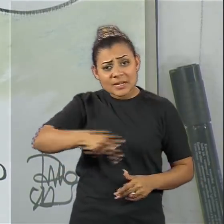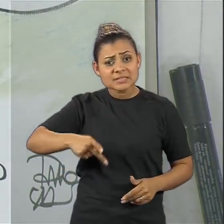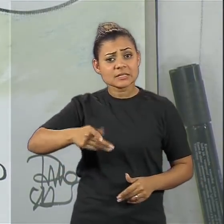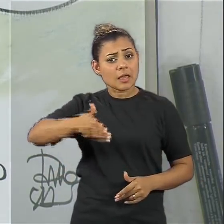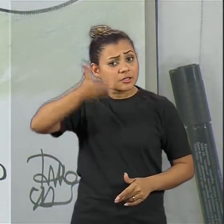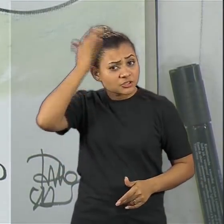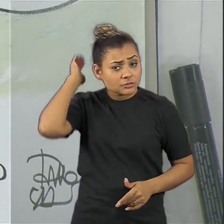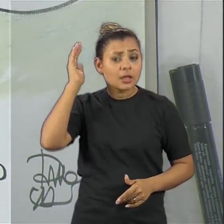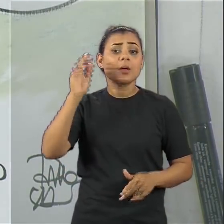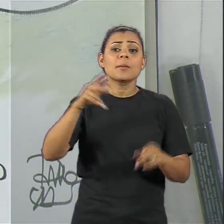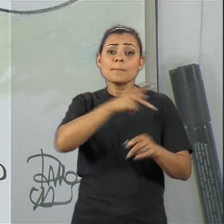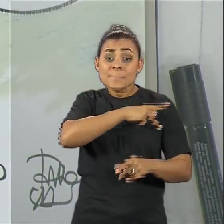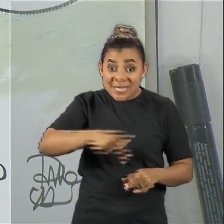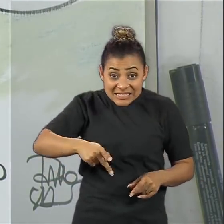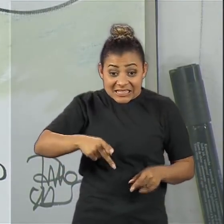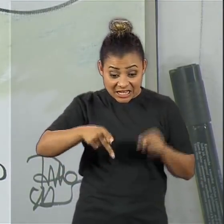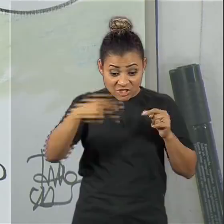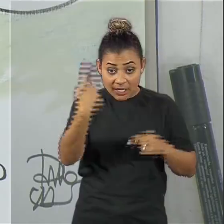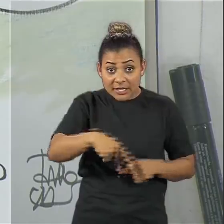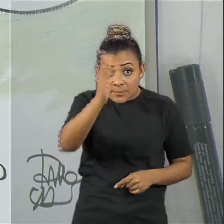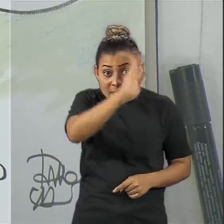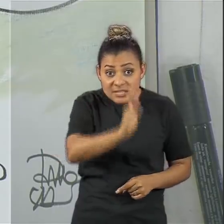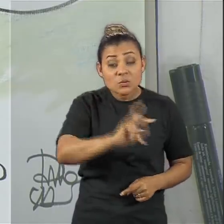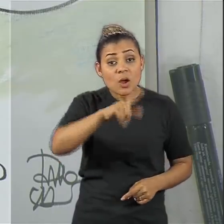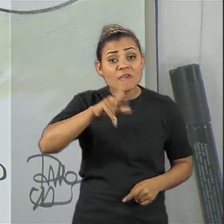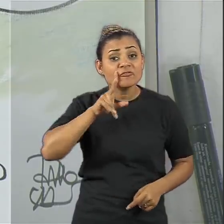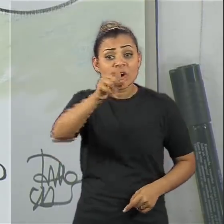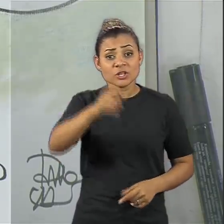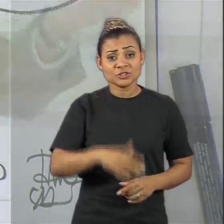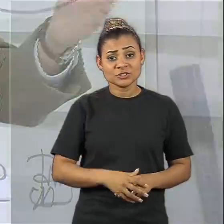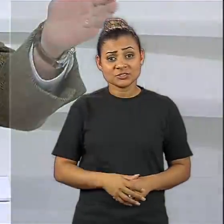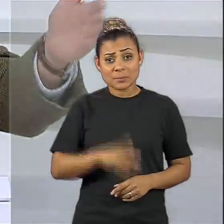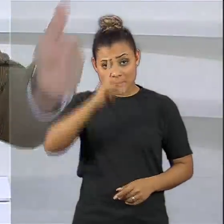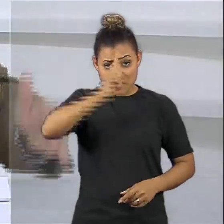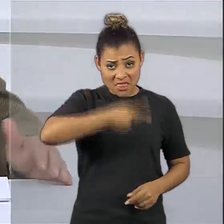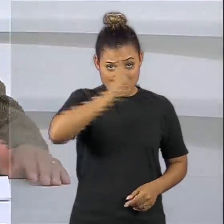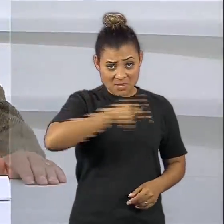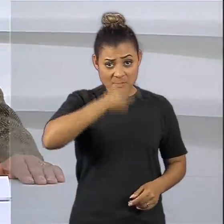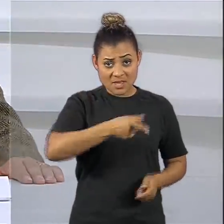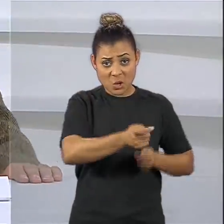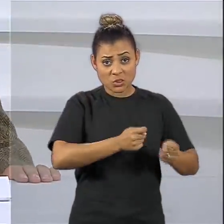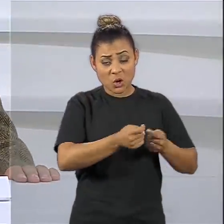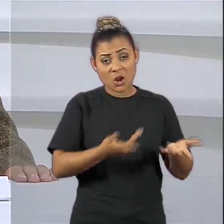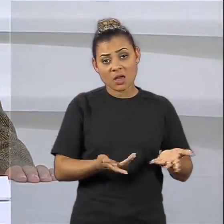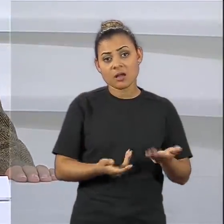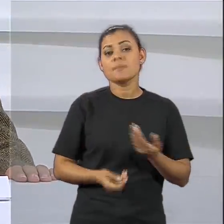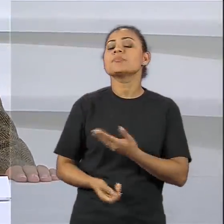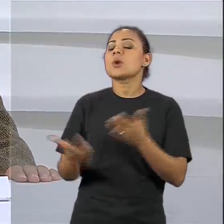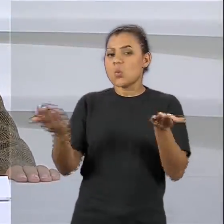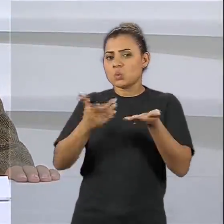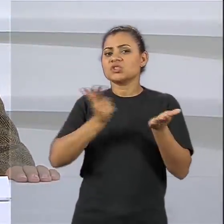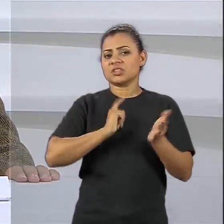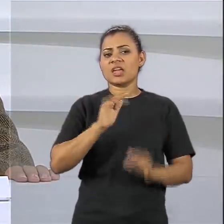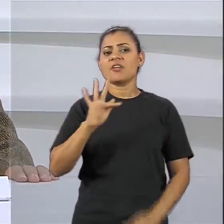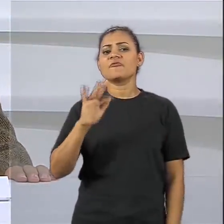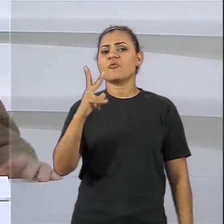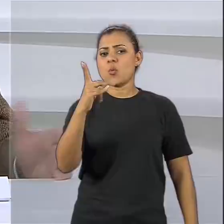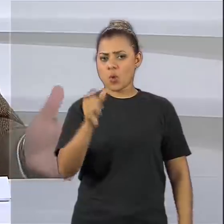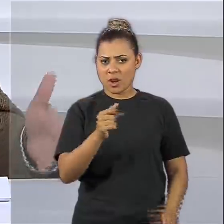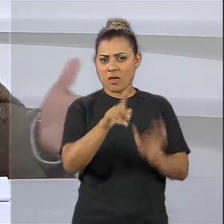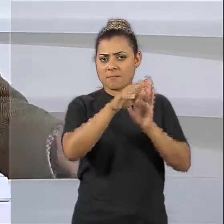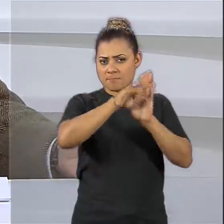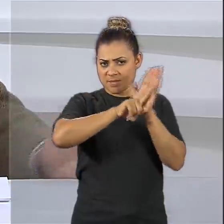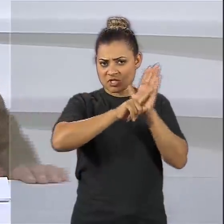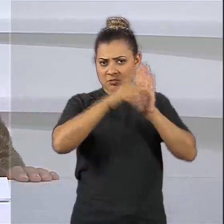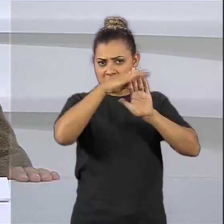mas é o presidencialismo de coalizão. Se ele tiver uma coalizão forte, que ele tem, hoje tem os dados, acho que na Folha, né?